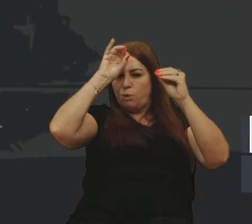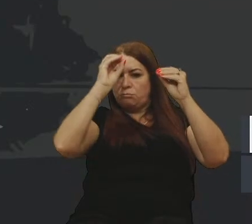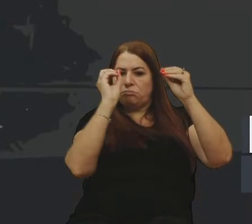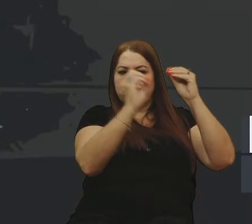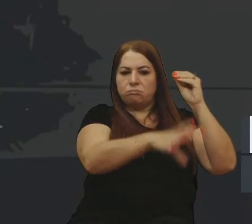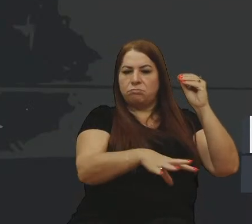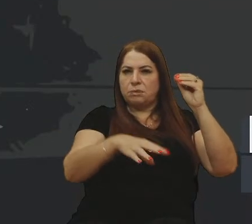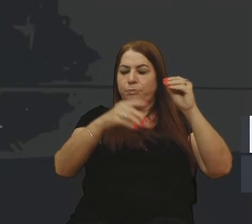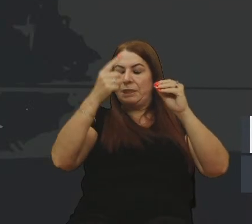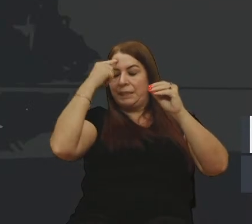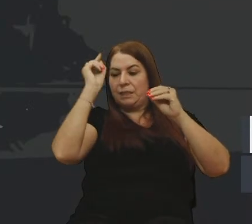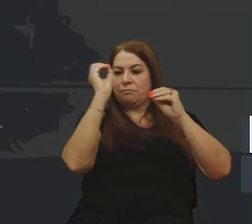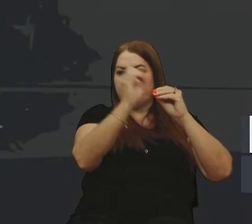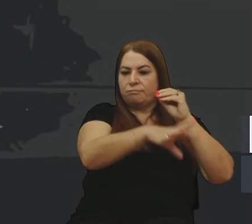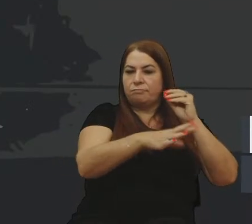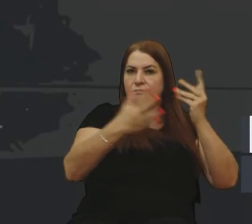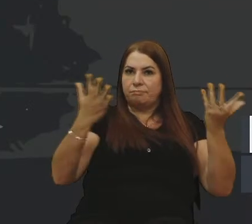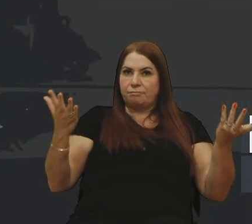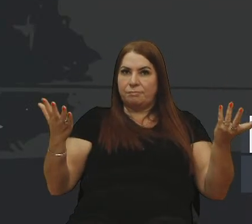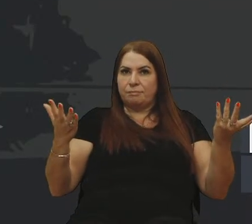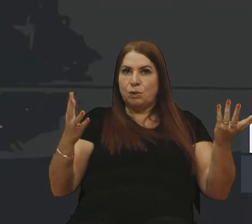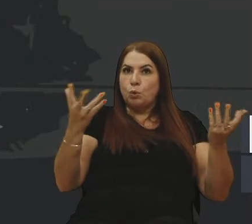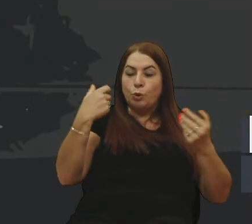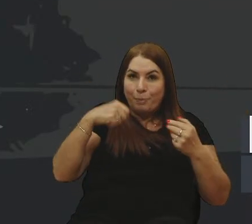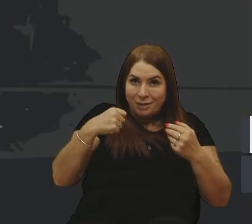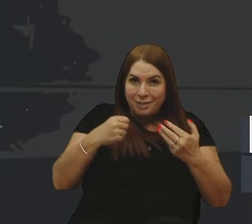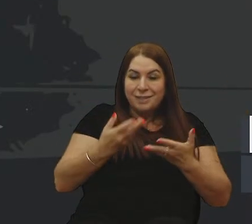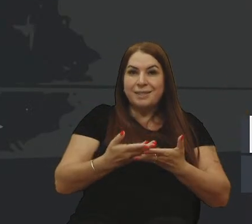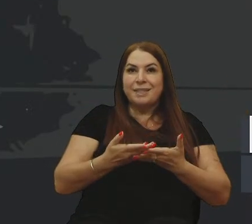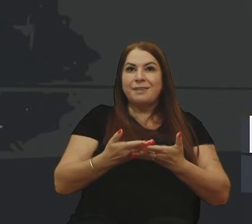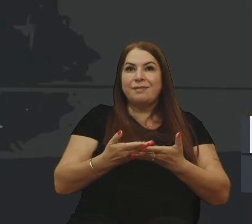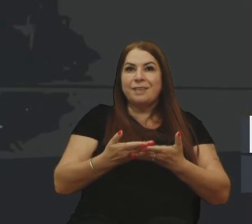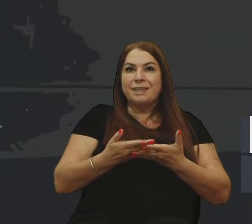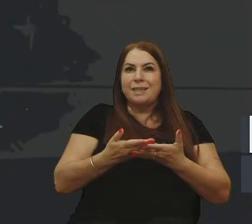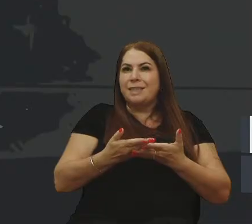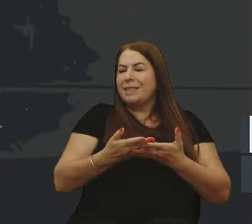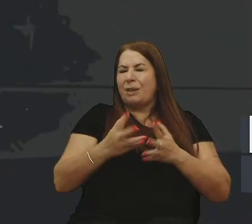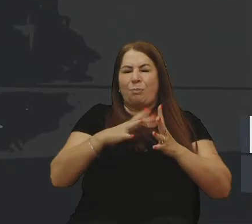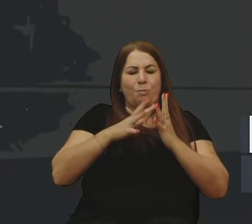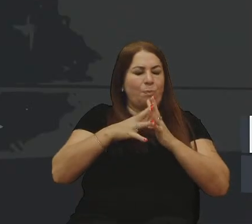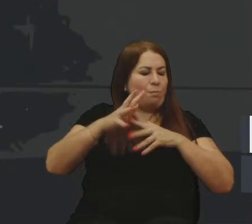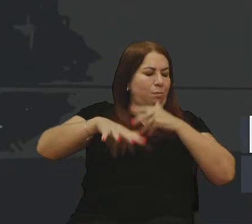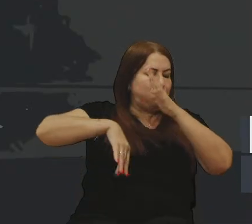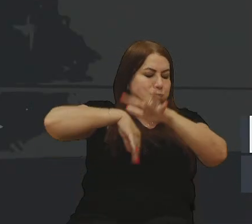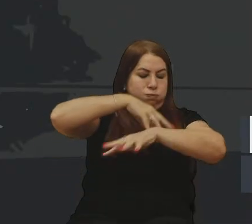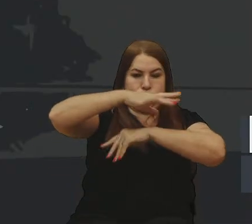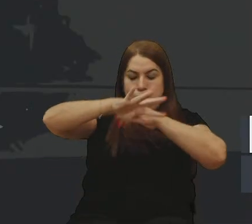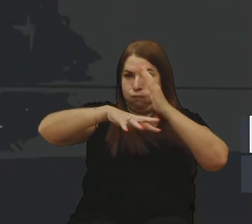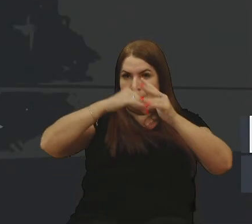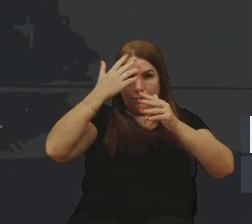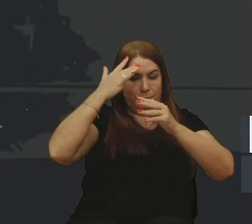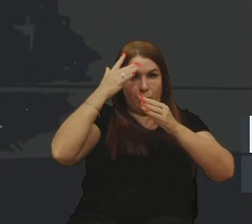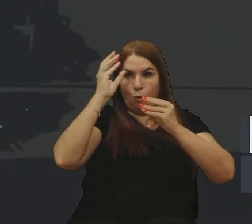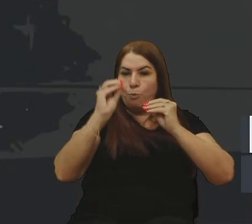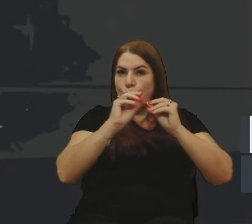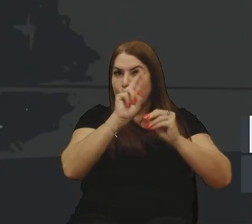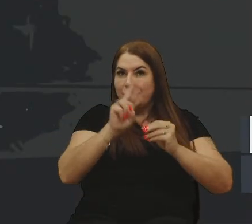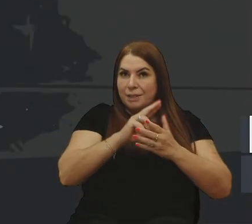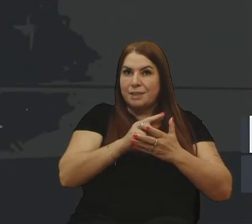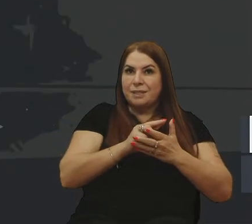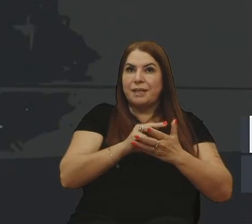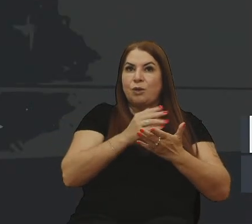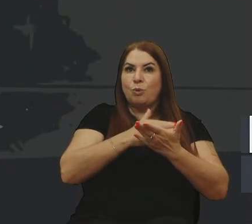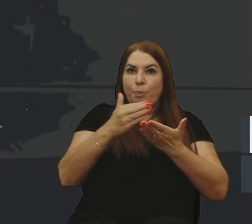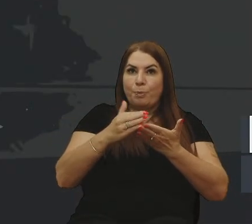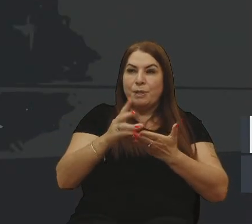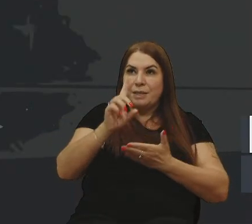dava uns insights e eu jogava num quarto escuro. Quando eu precisava, eu entrava, aquilo era uma bagunça, eu não sabia direito como pegar, como utilizar. E a partir do